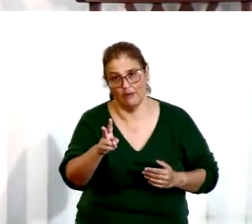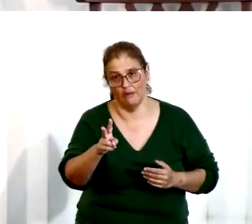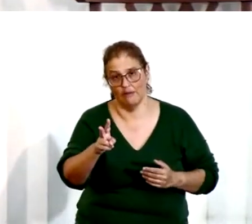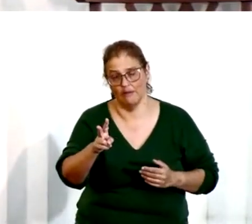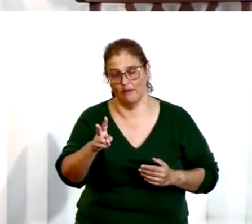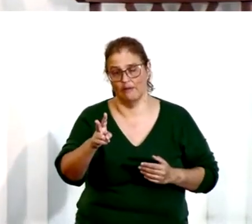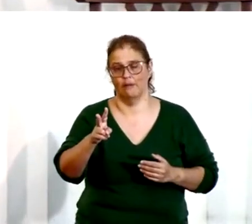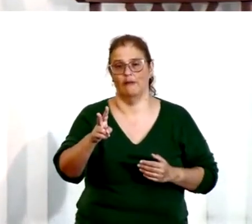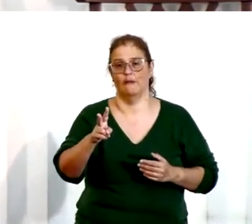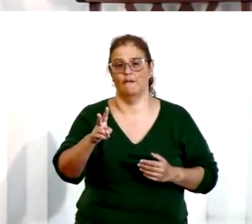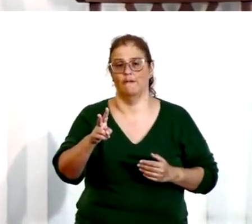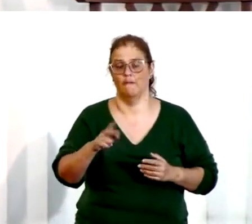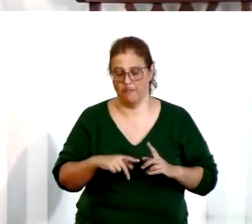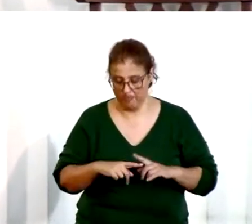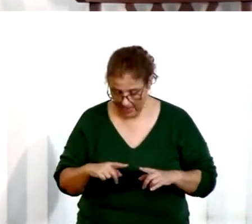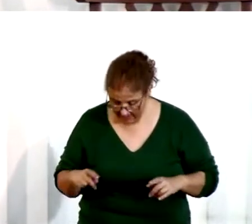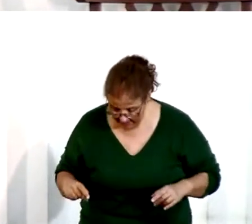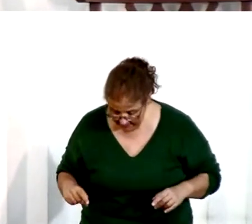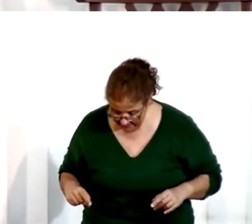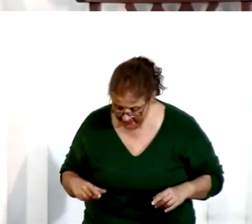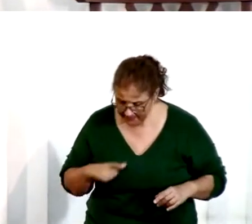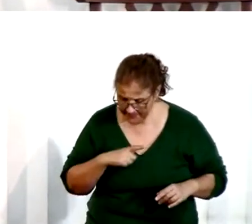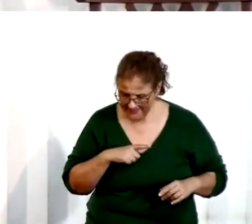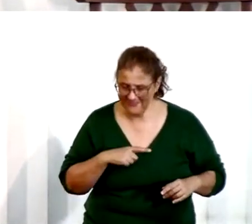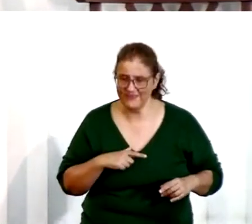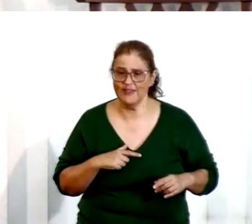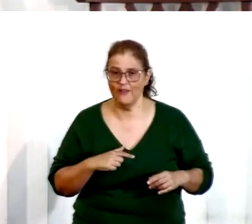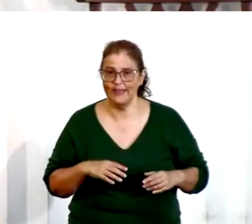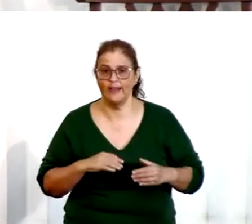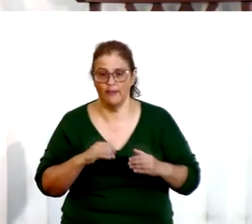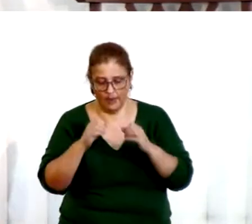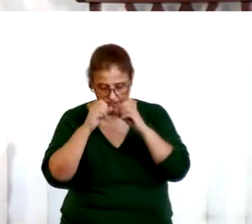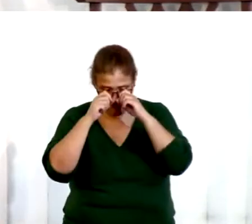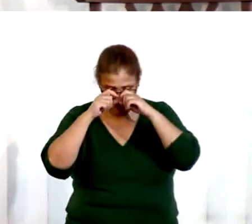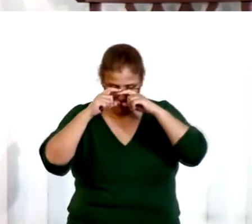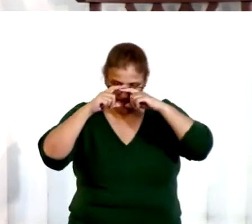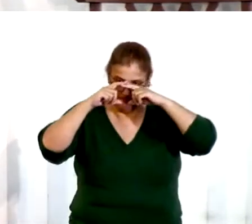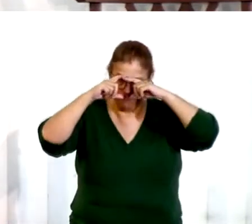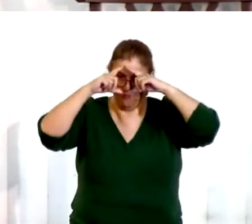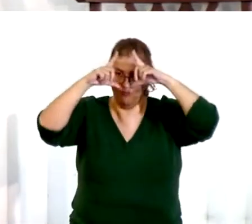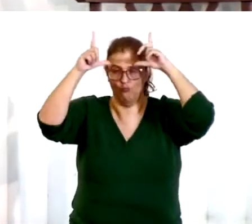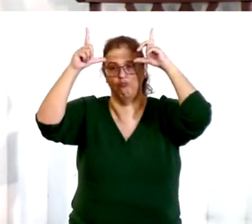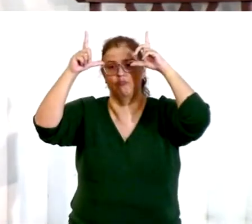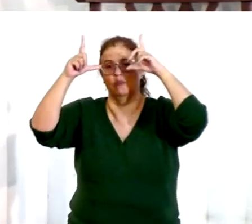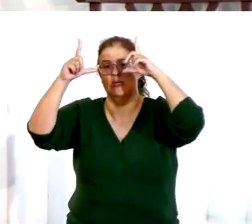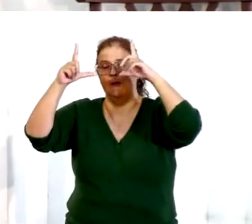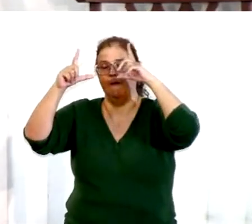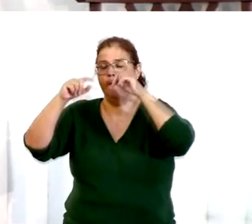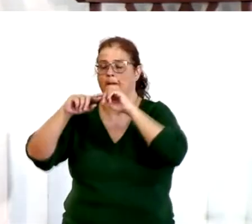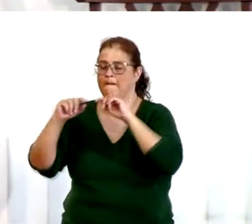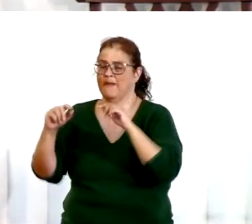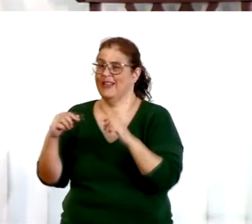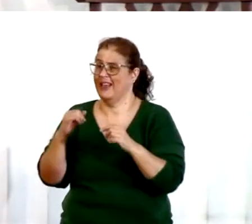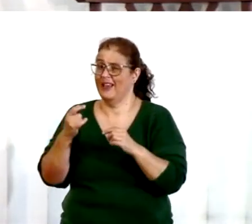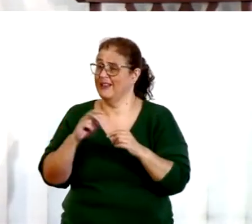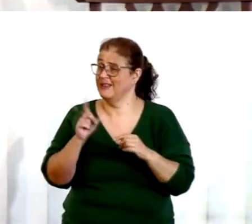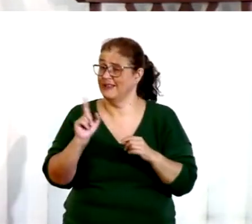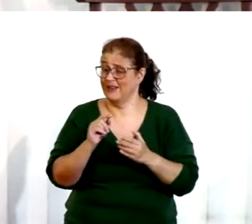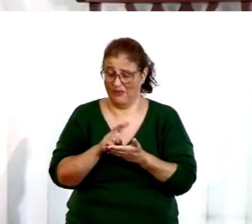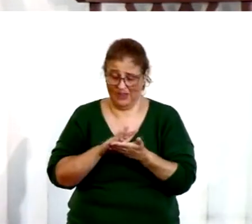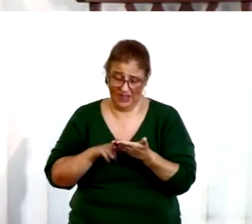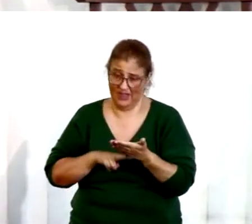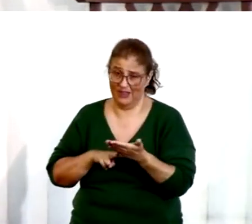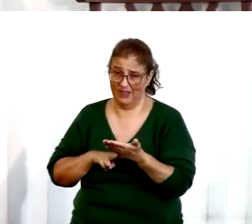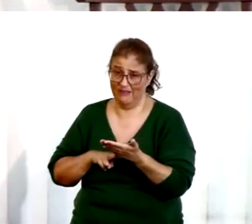muito a Bíblia, quem não tem hábito, vai perdendo tempo dia após dia, vai envelhecendo, sua alma